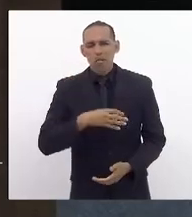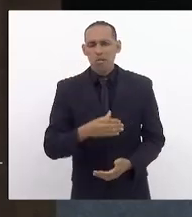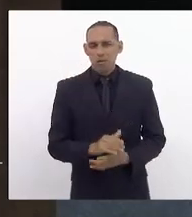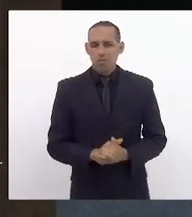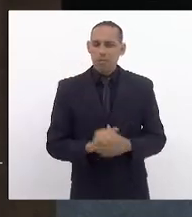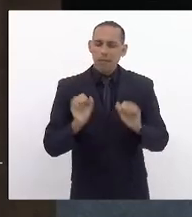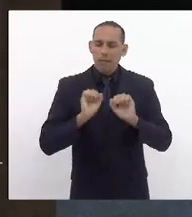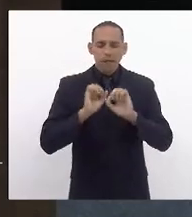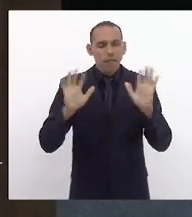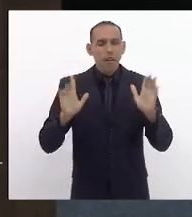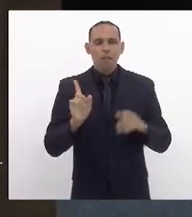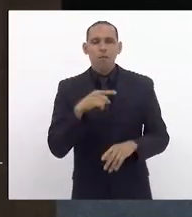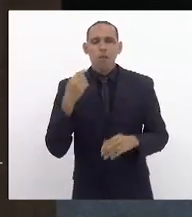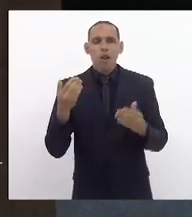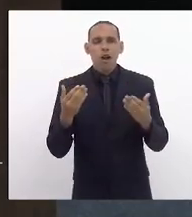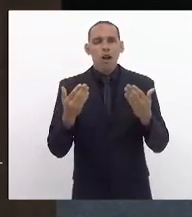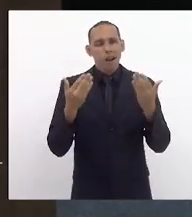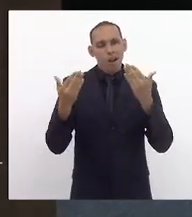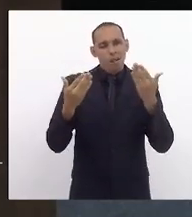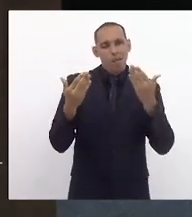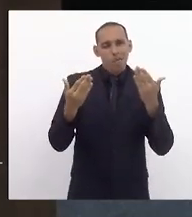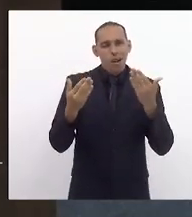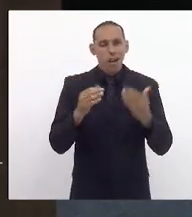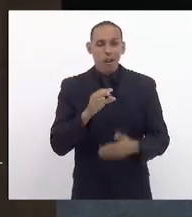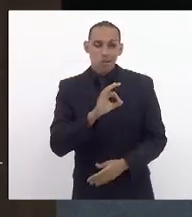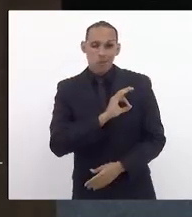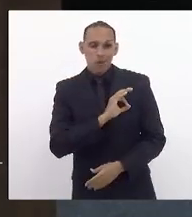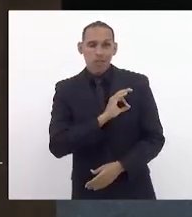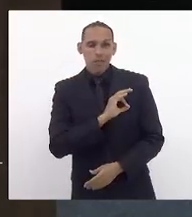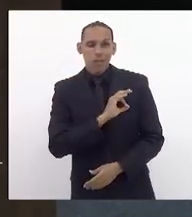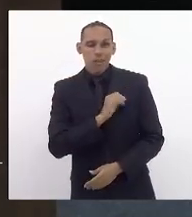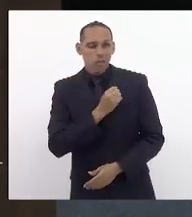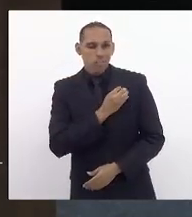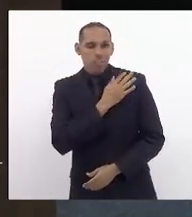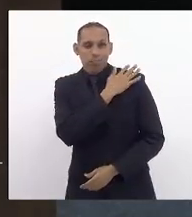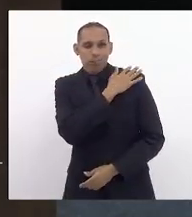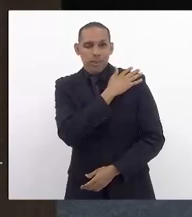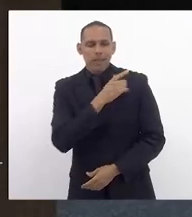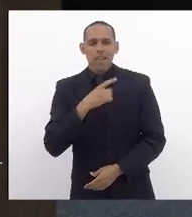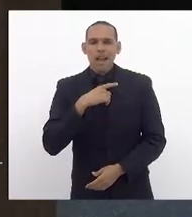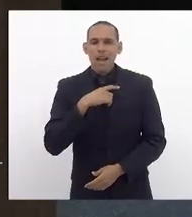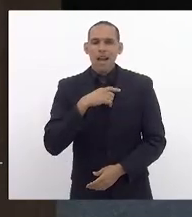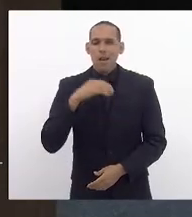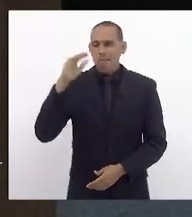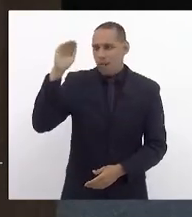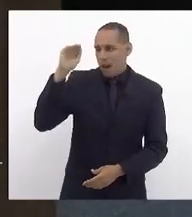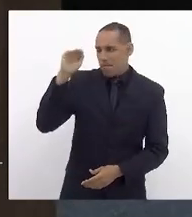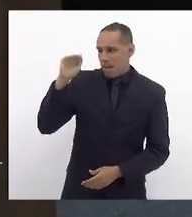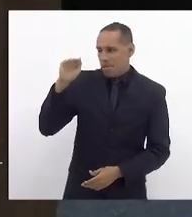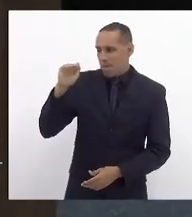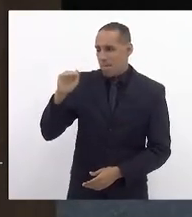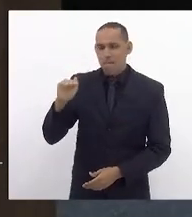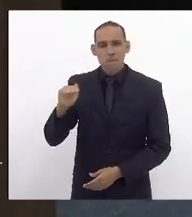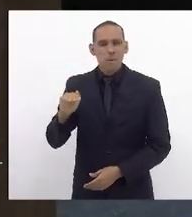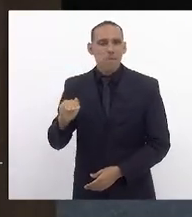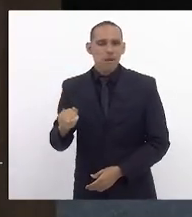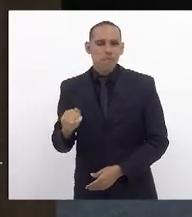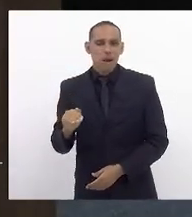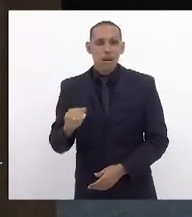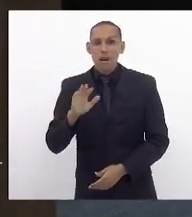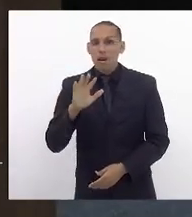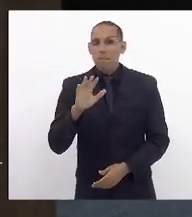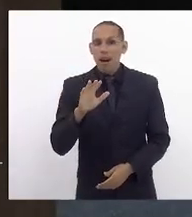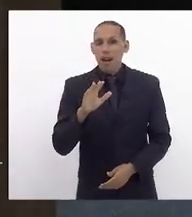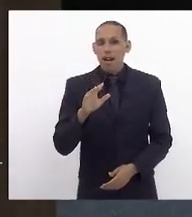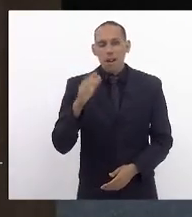E, claro, quando a gente compara a Polícia Militar, que tem uma hierarquia que acaba deixando de levar em consideração,